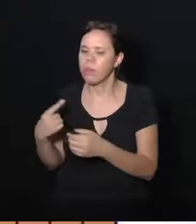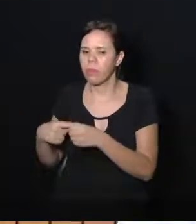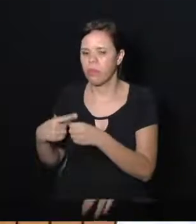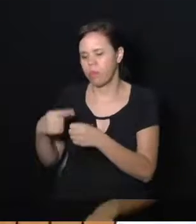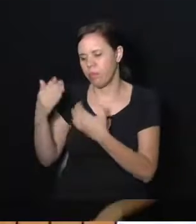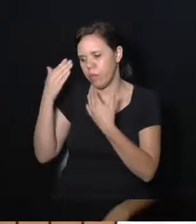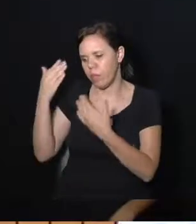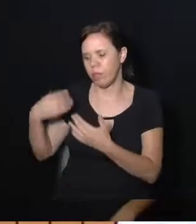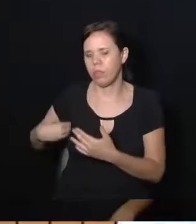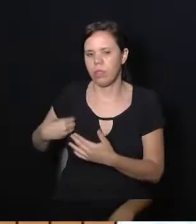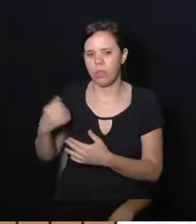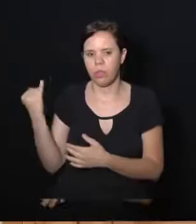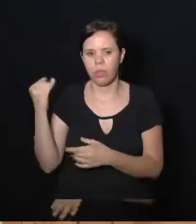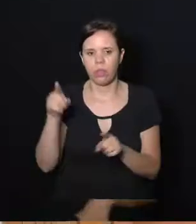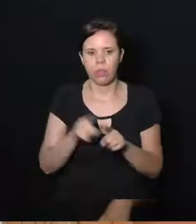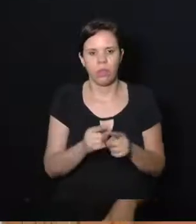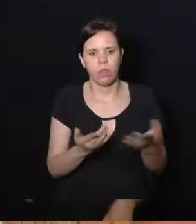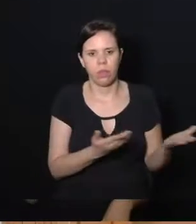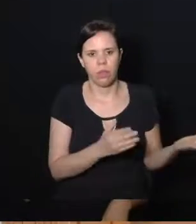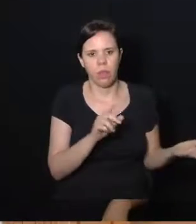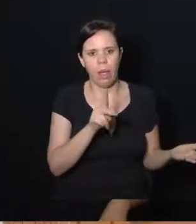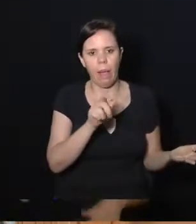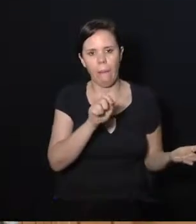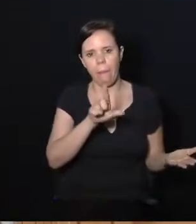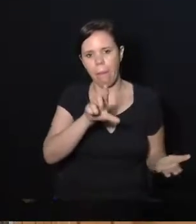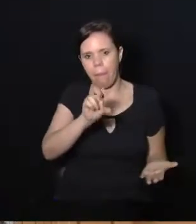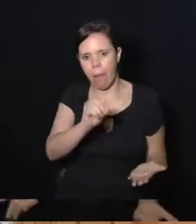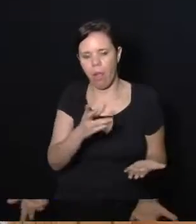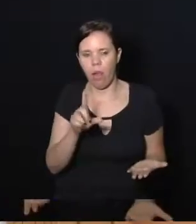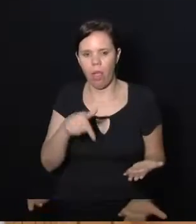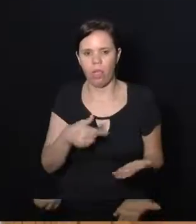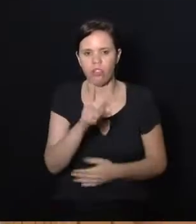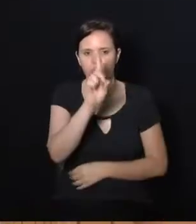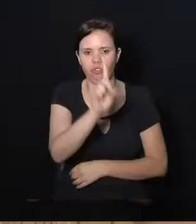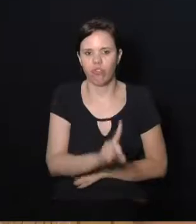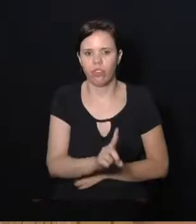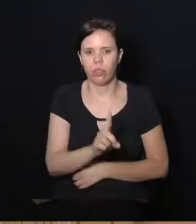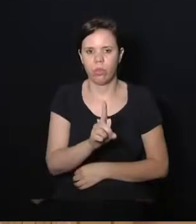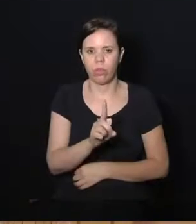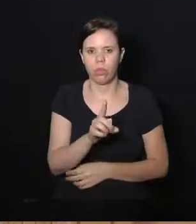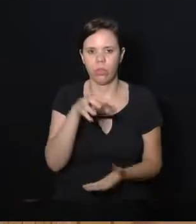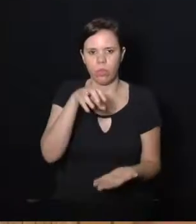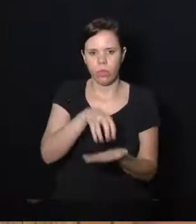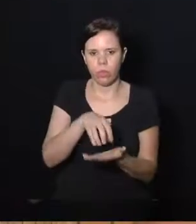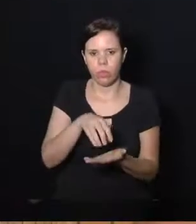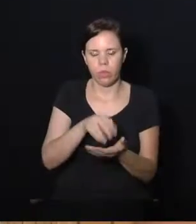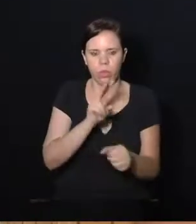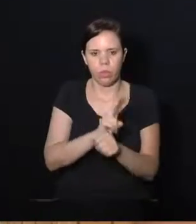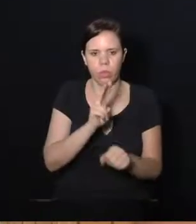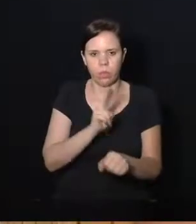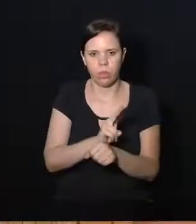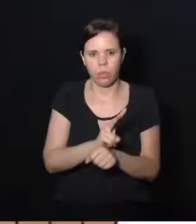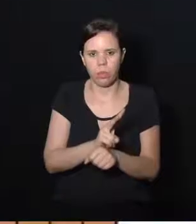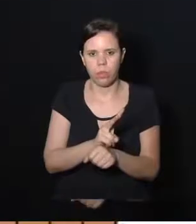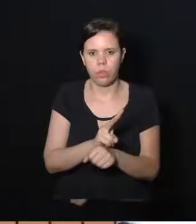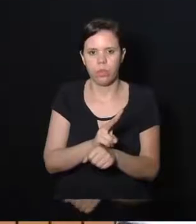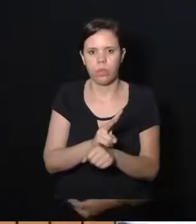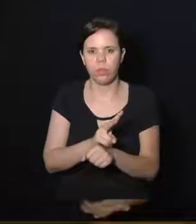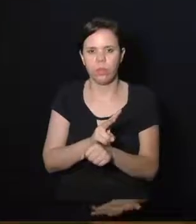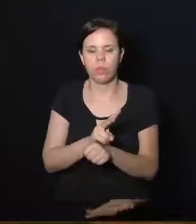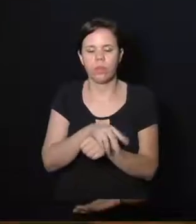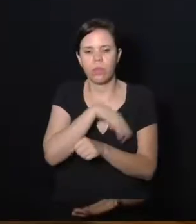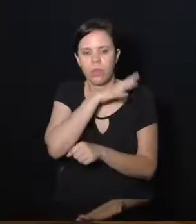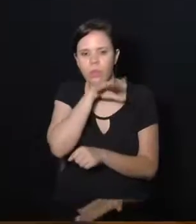importante. À minha esquerda, o Paulo Anselmo Felipe, que é diretor do Departamento de Proteção e Bem-Estar Animal,